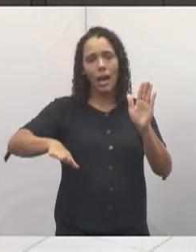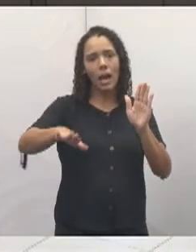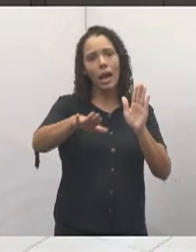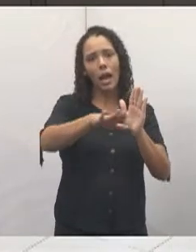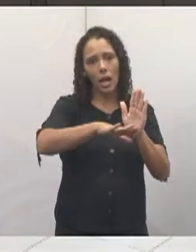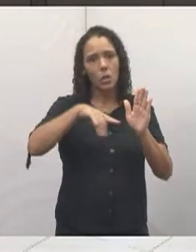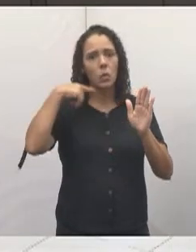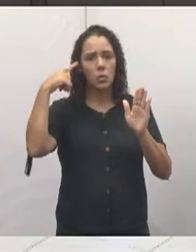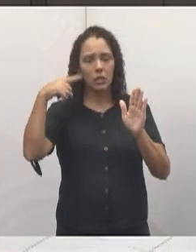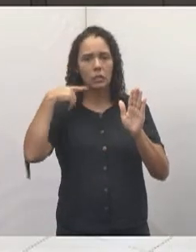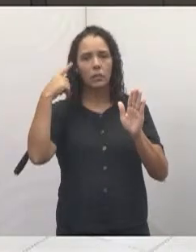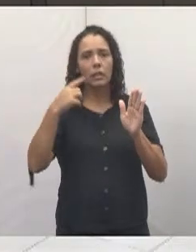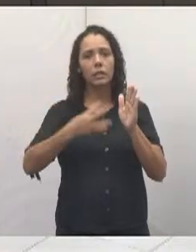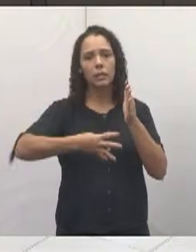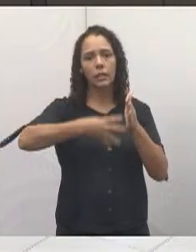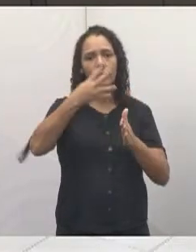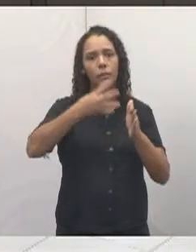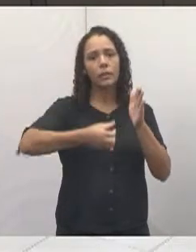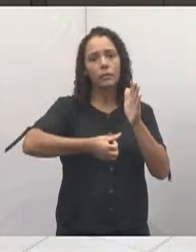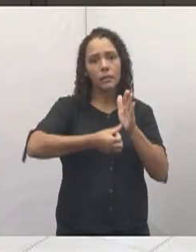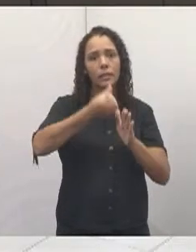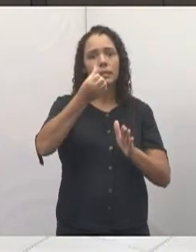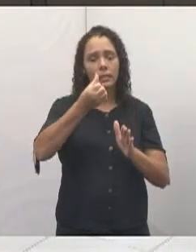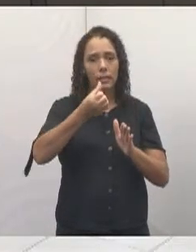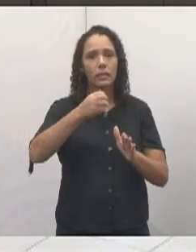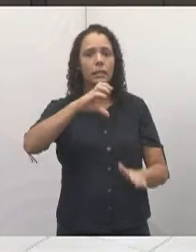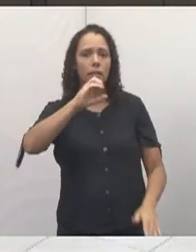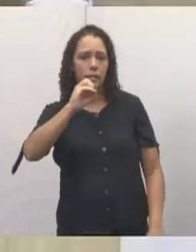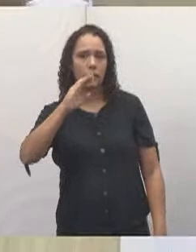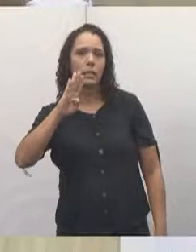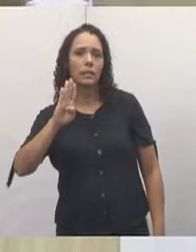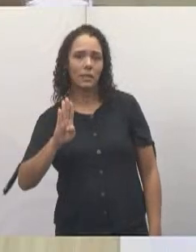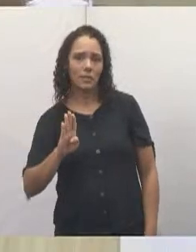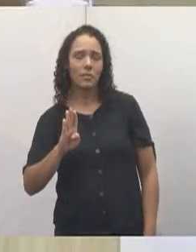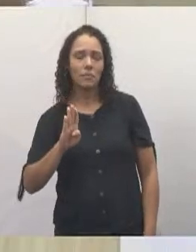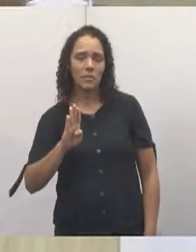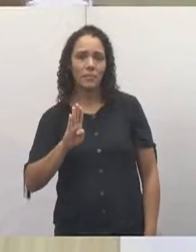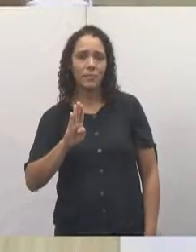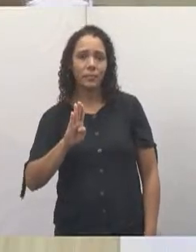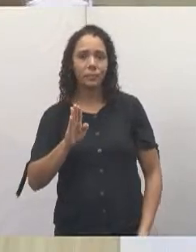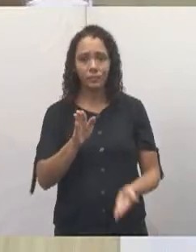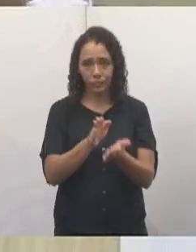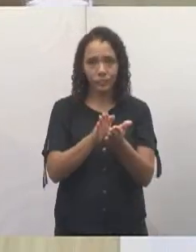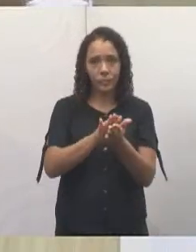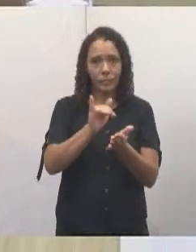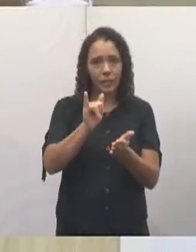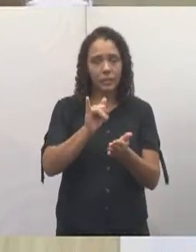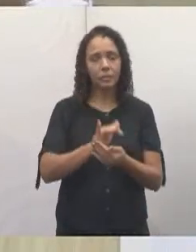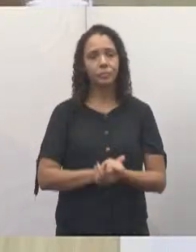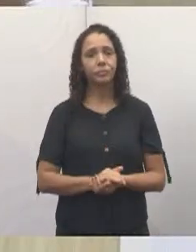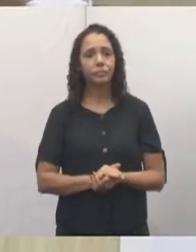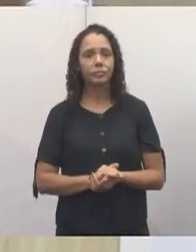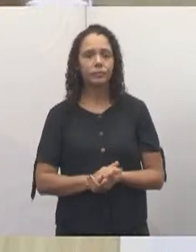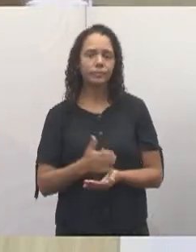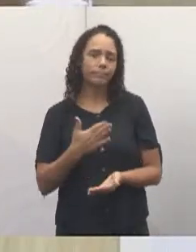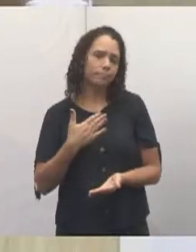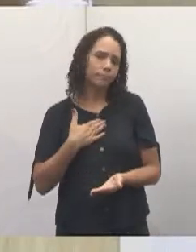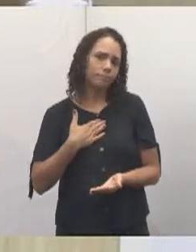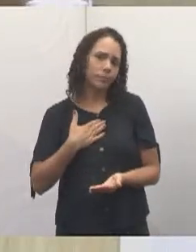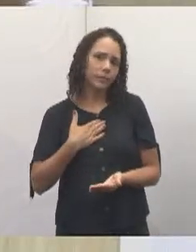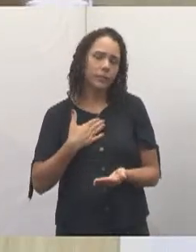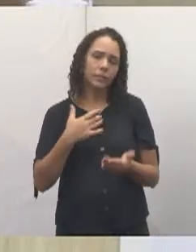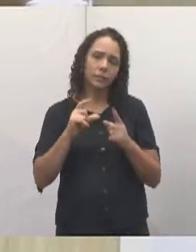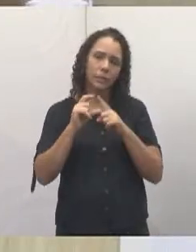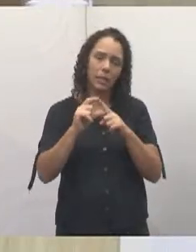da 46ª subseção da OAB de Jacareí. Então, são essas as minhas palavras.